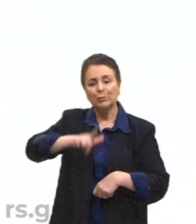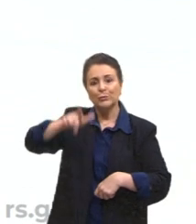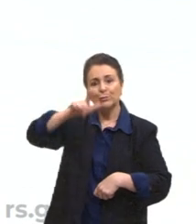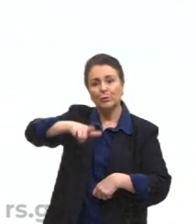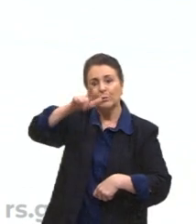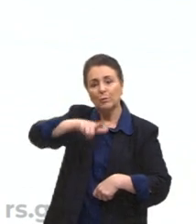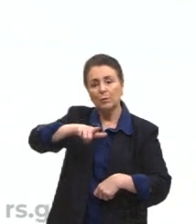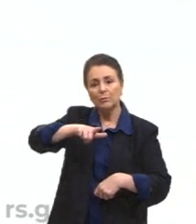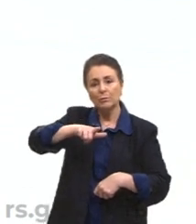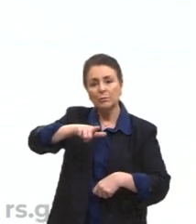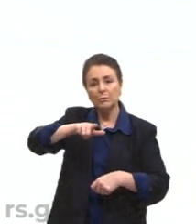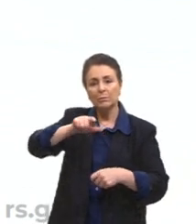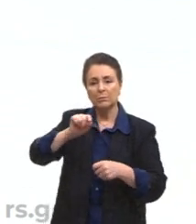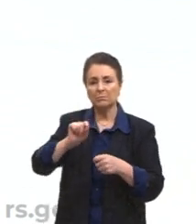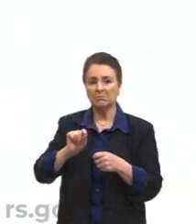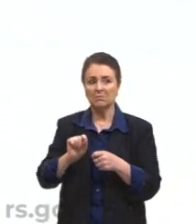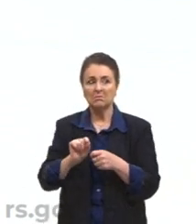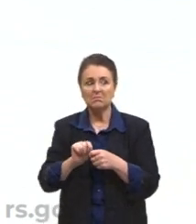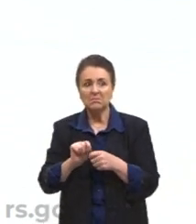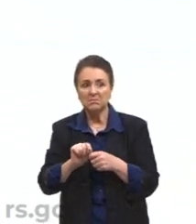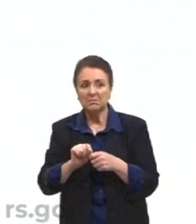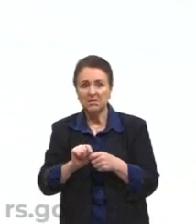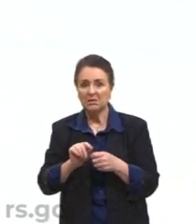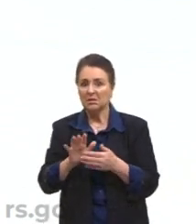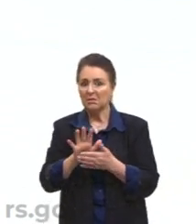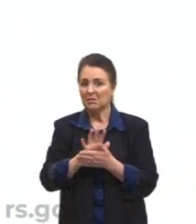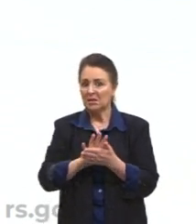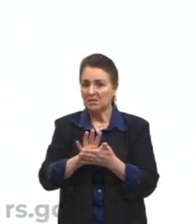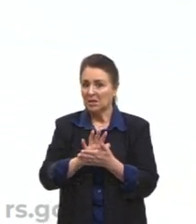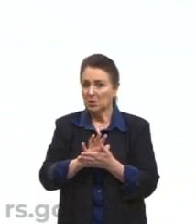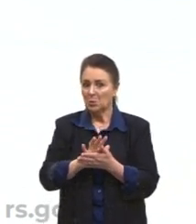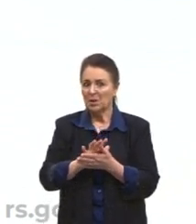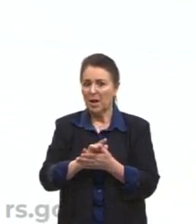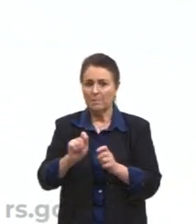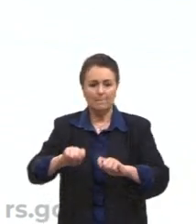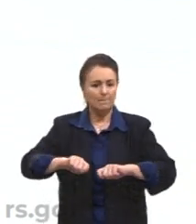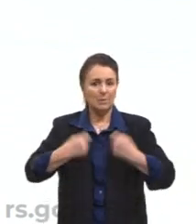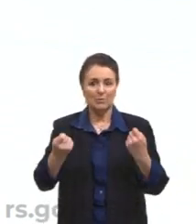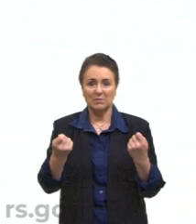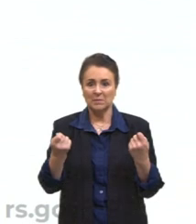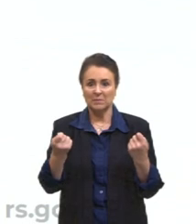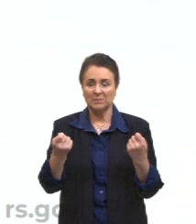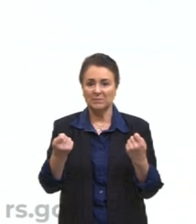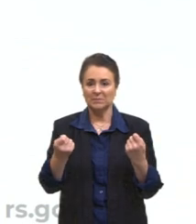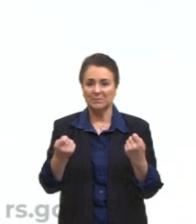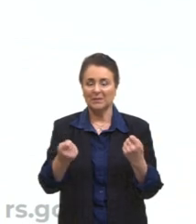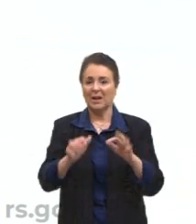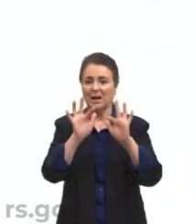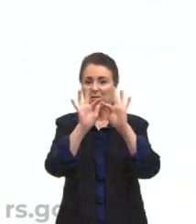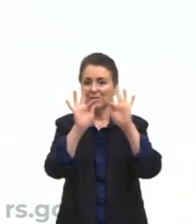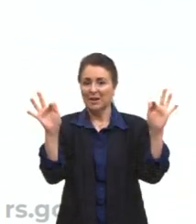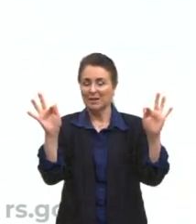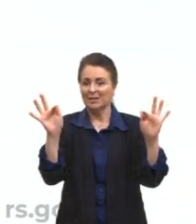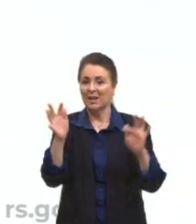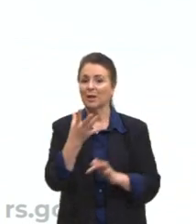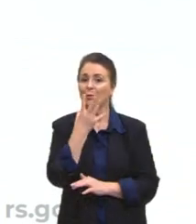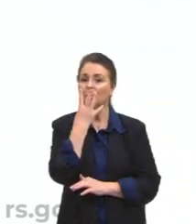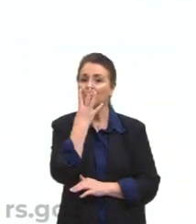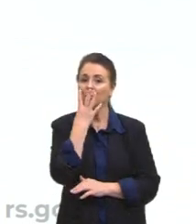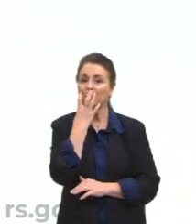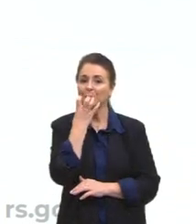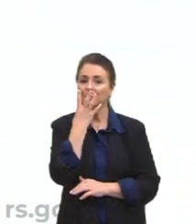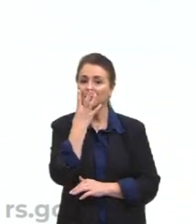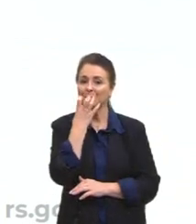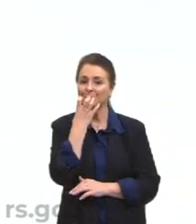vezes não tivesse tentado o impossível uma frase do Max Weber então portanto né